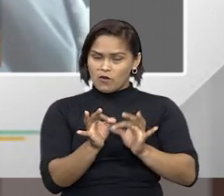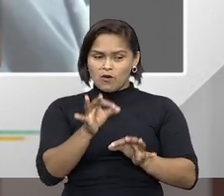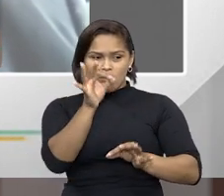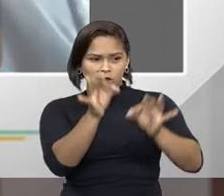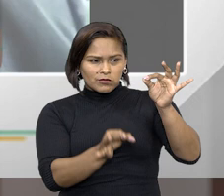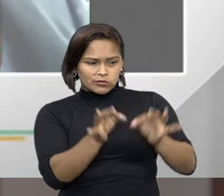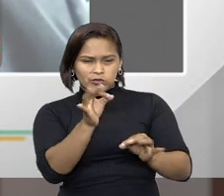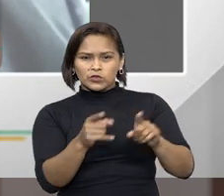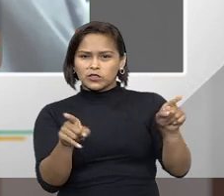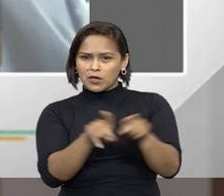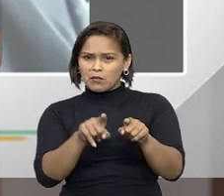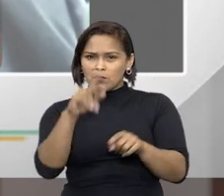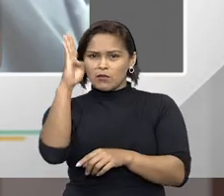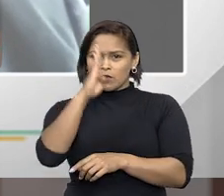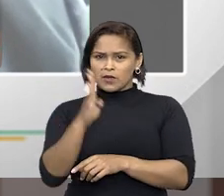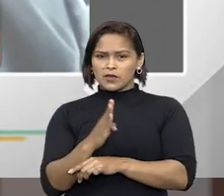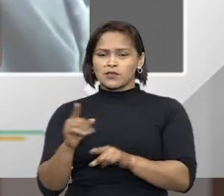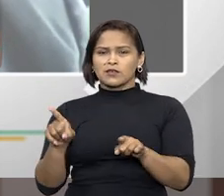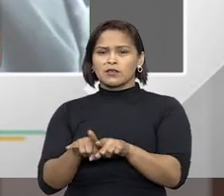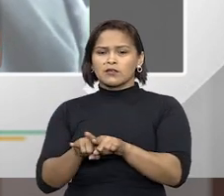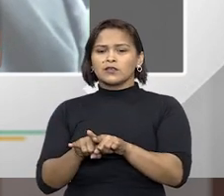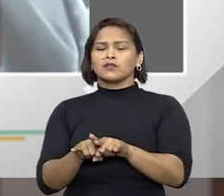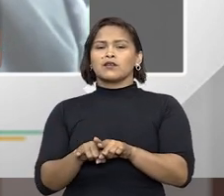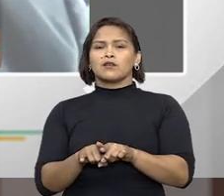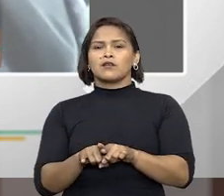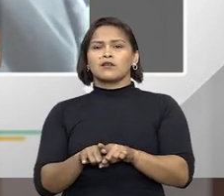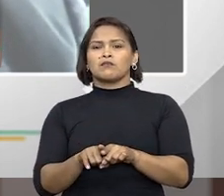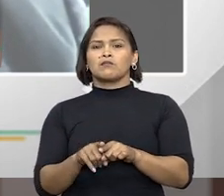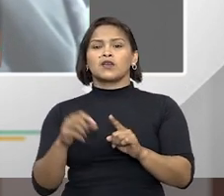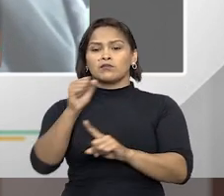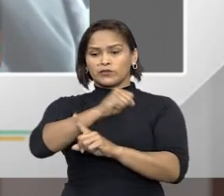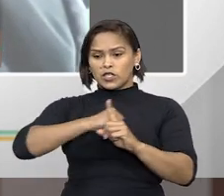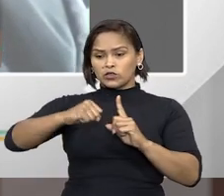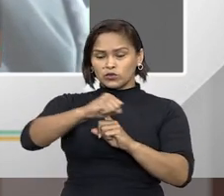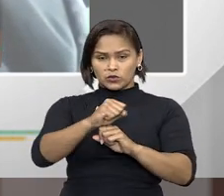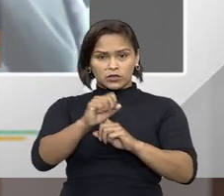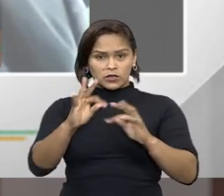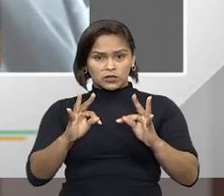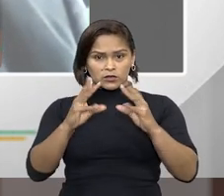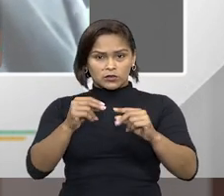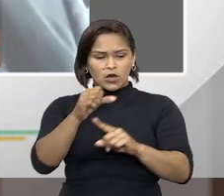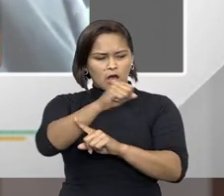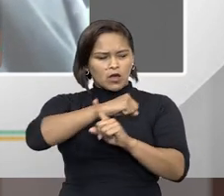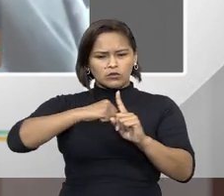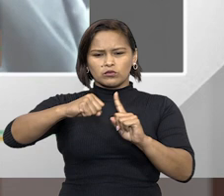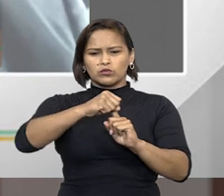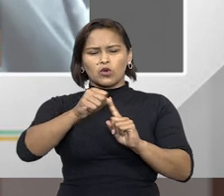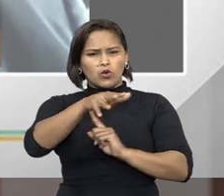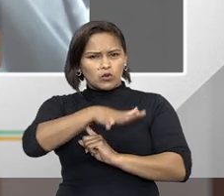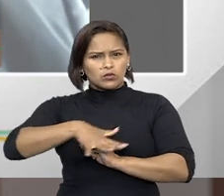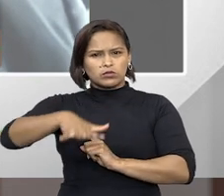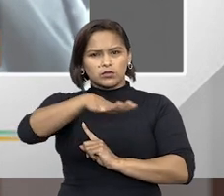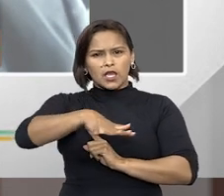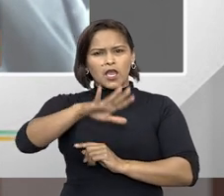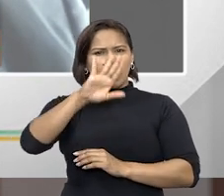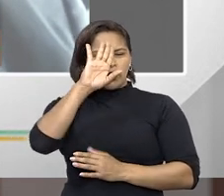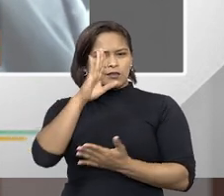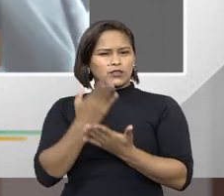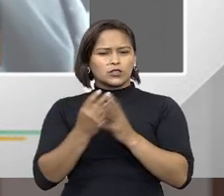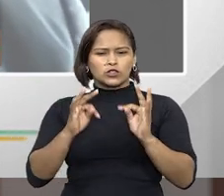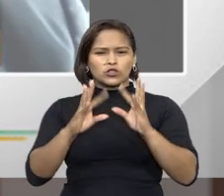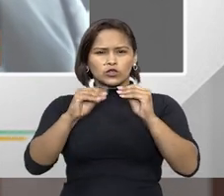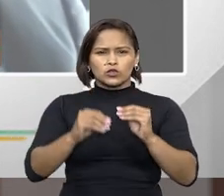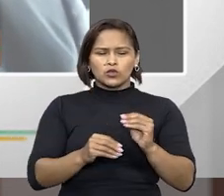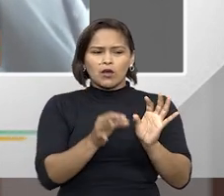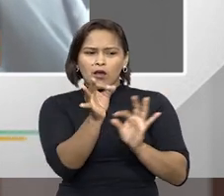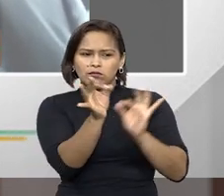também na sociedade em geral. Eu acredito que todos os operadores de direito têm uma